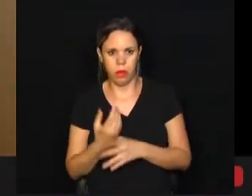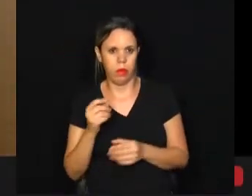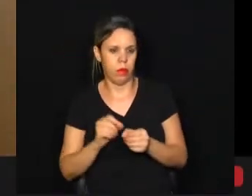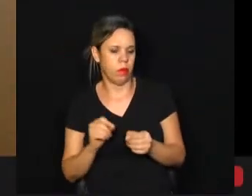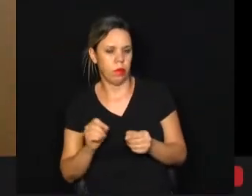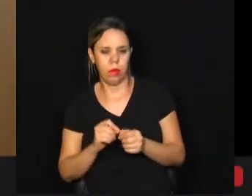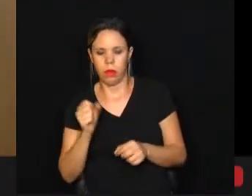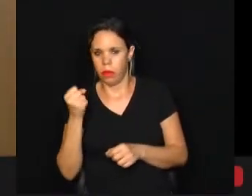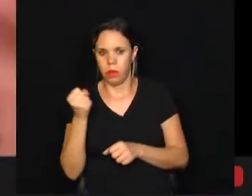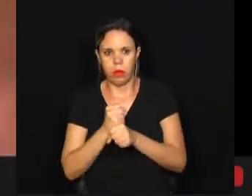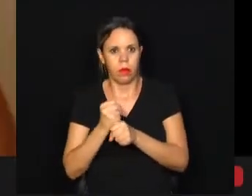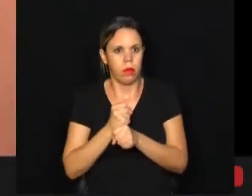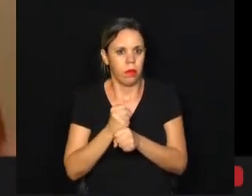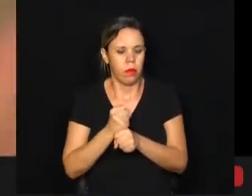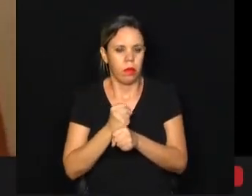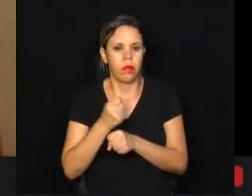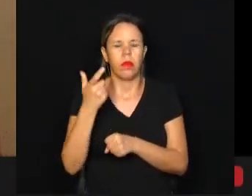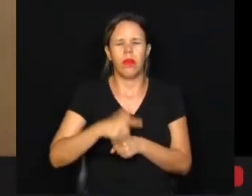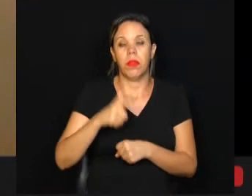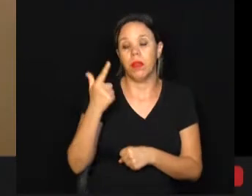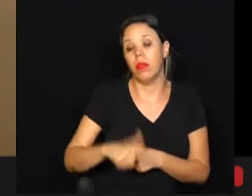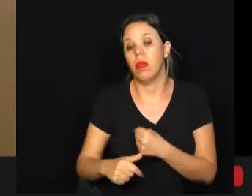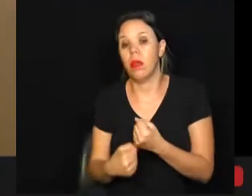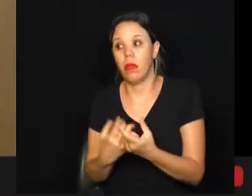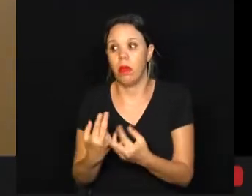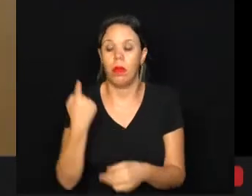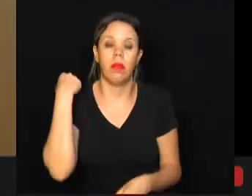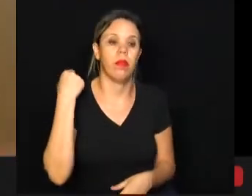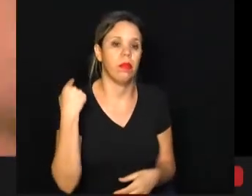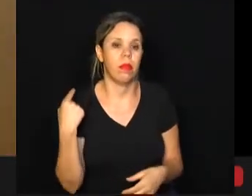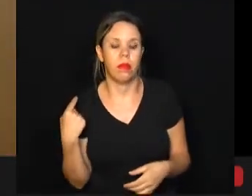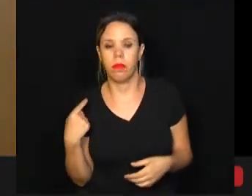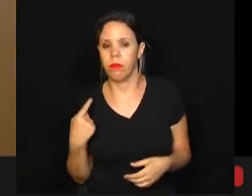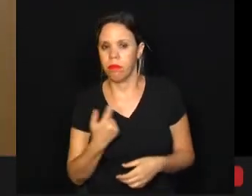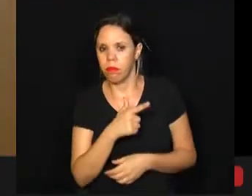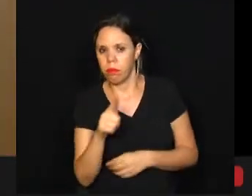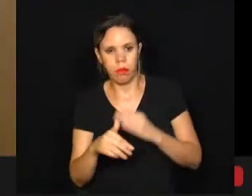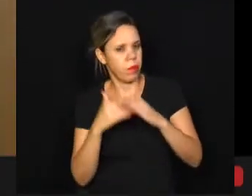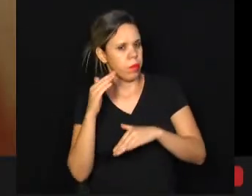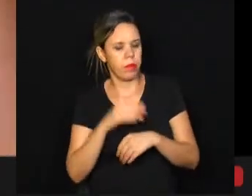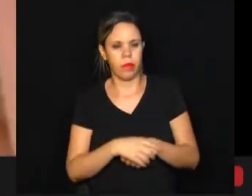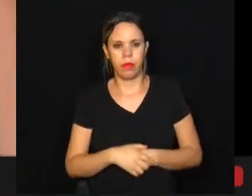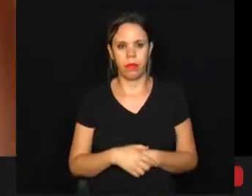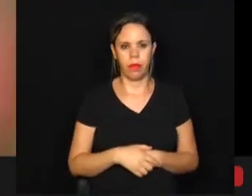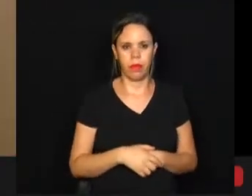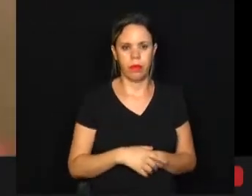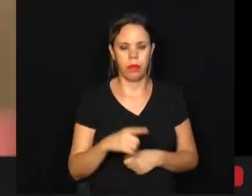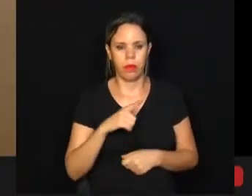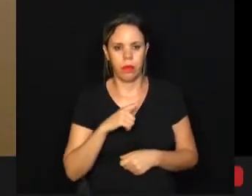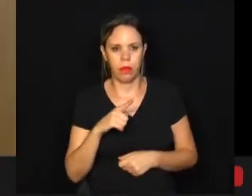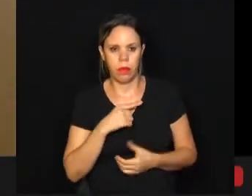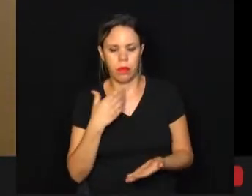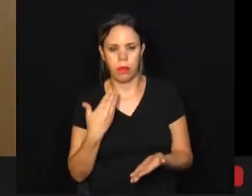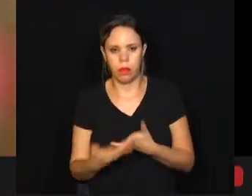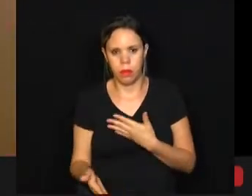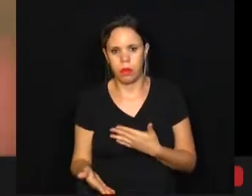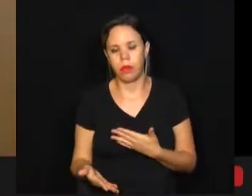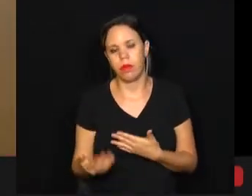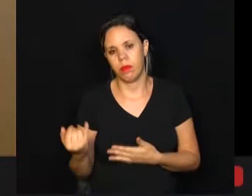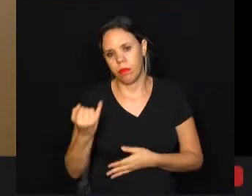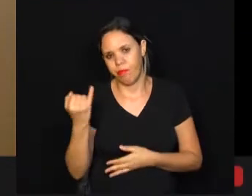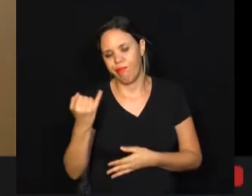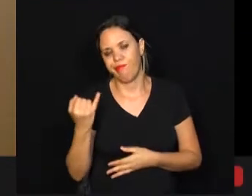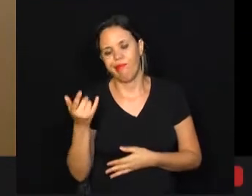esses 8 anos repetissem os anos anteriores e não se desenvolvesse. tivemos perdas significativas que nós